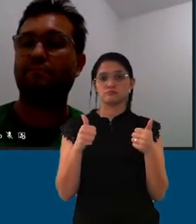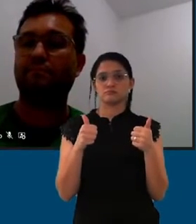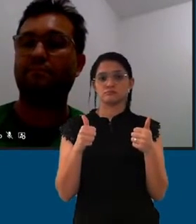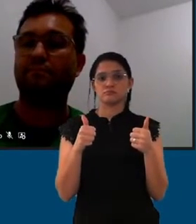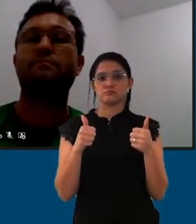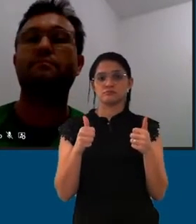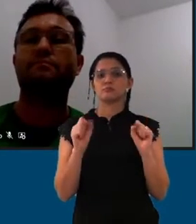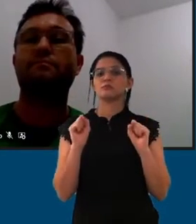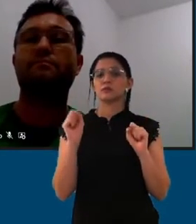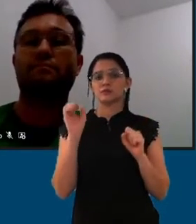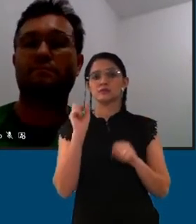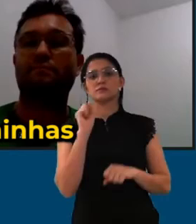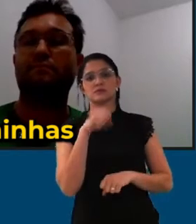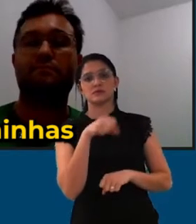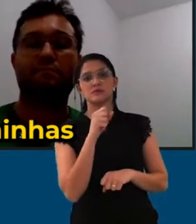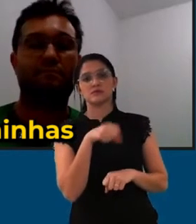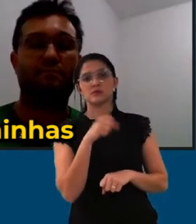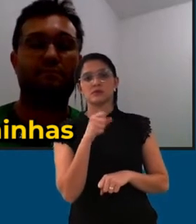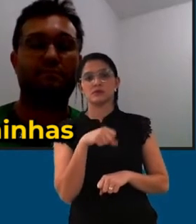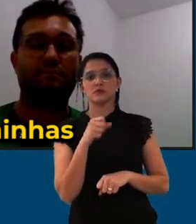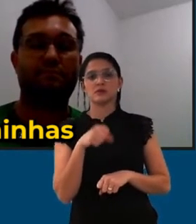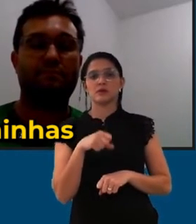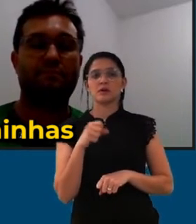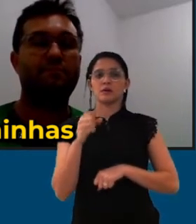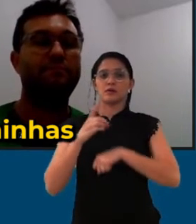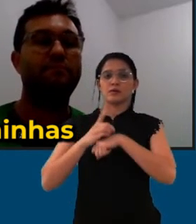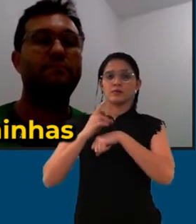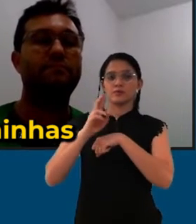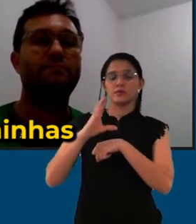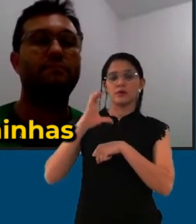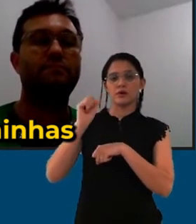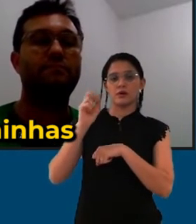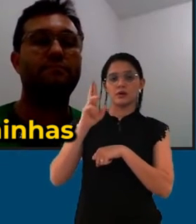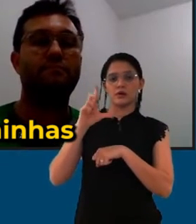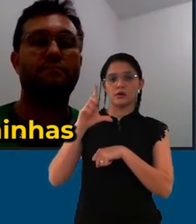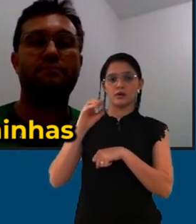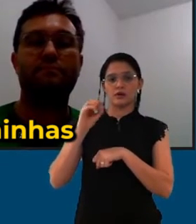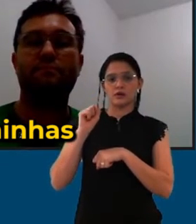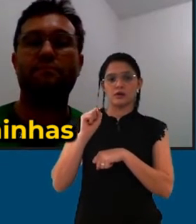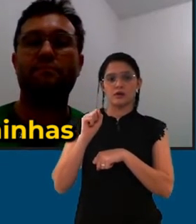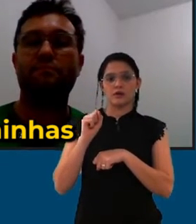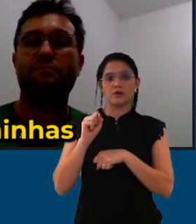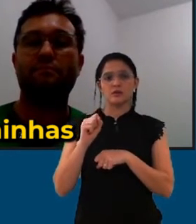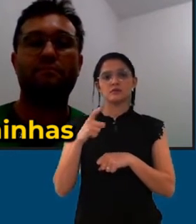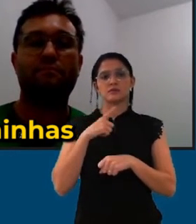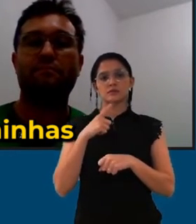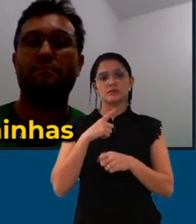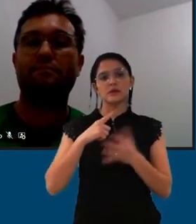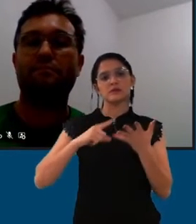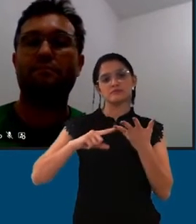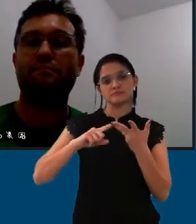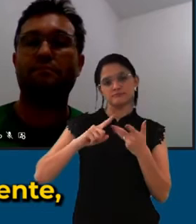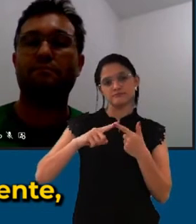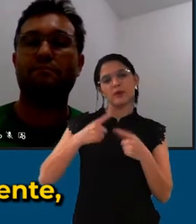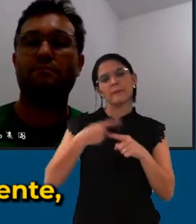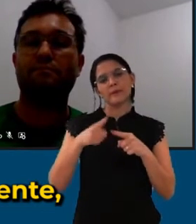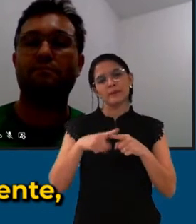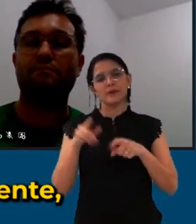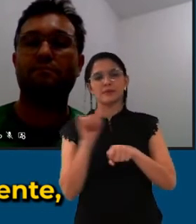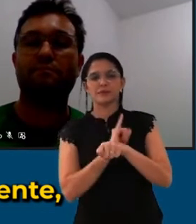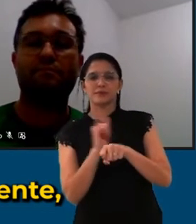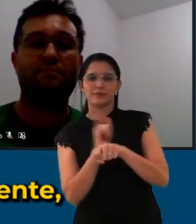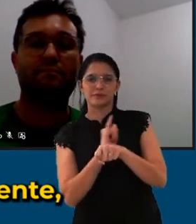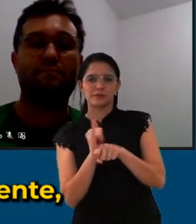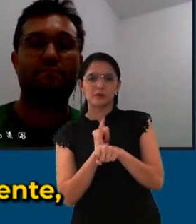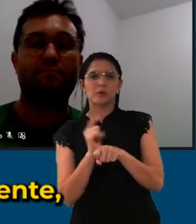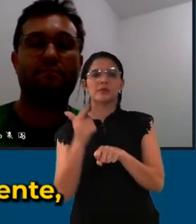encerrar, sim. Doutor Carlos, nós tivemos algumas questõezinhas no YouTube, mas que a gente vai aperfeiçoando. Eu tive que fazer